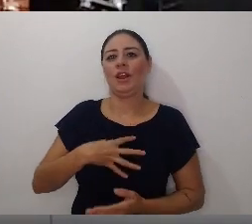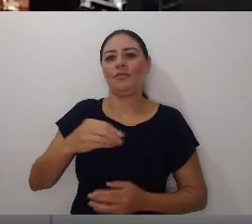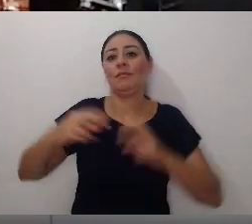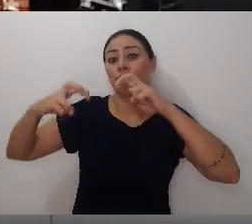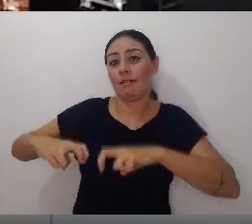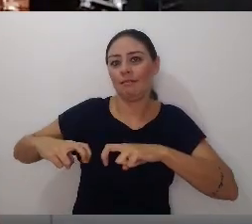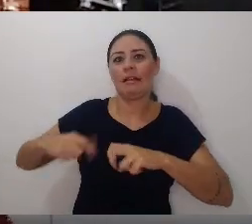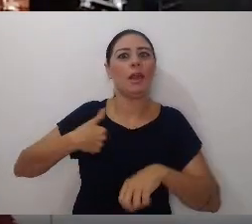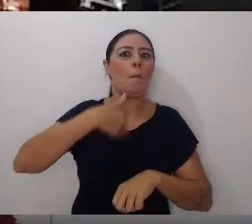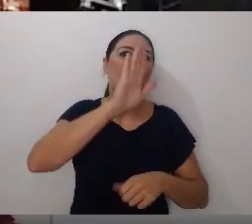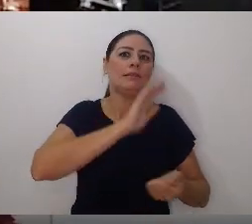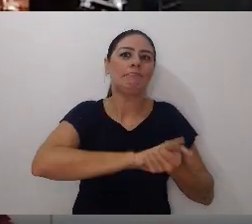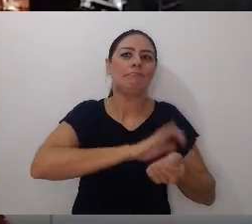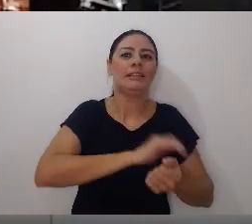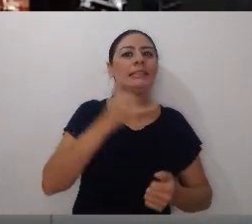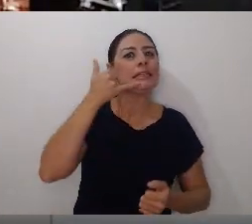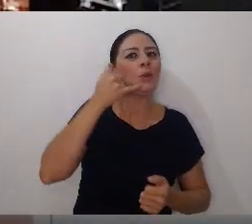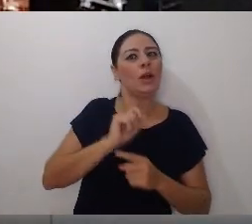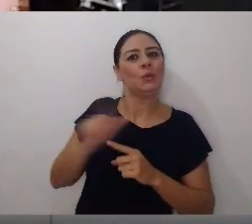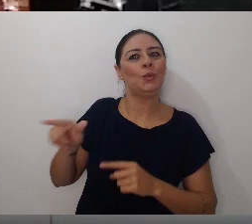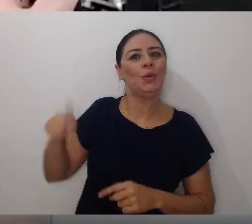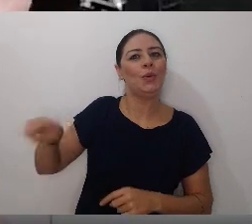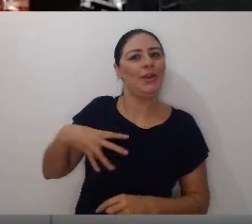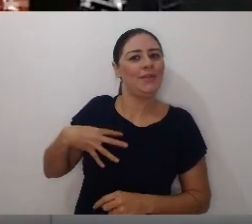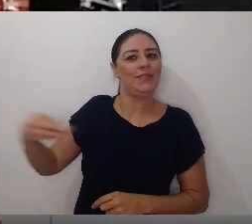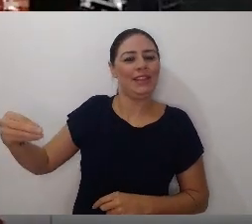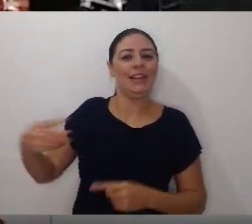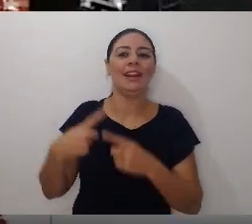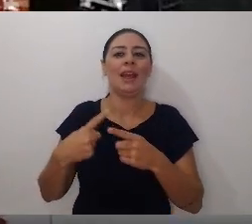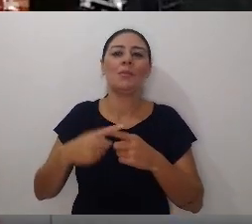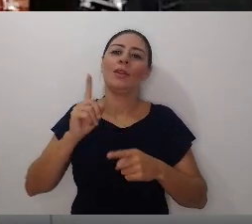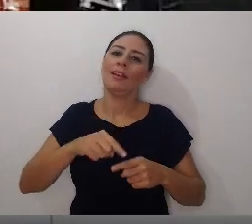que é difícil. Eu faço esse combinado com as minhas filhas. Às vezes eu estou muito mais no celular do que